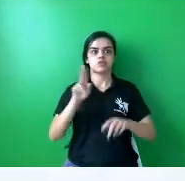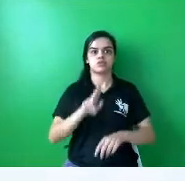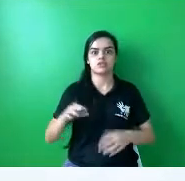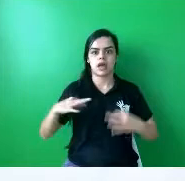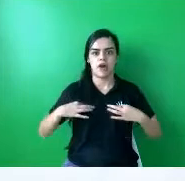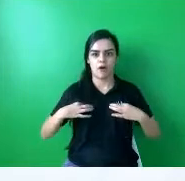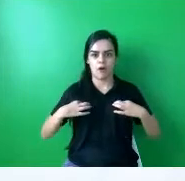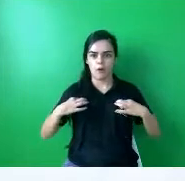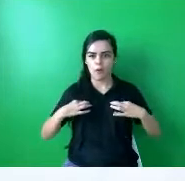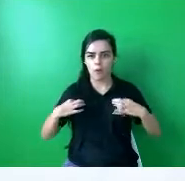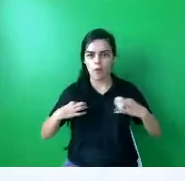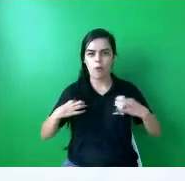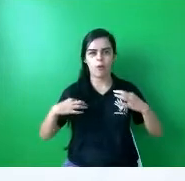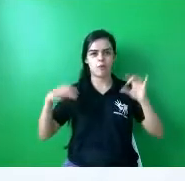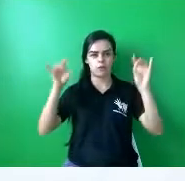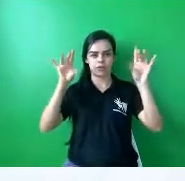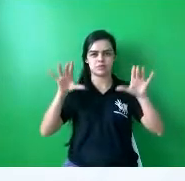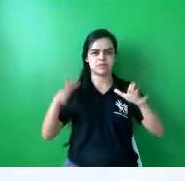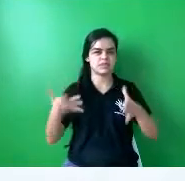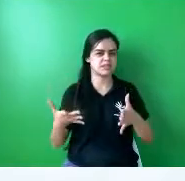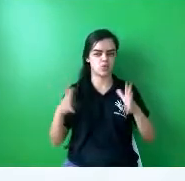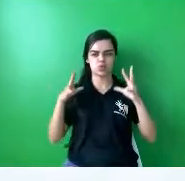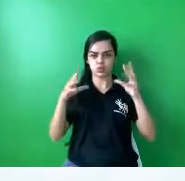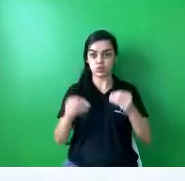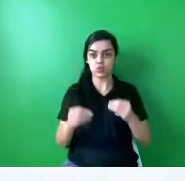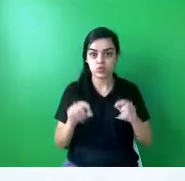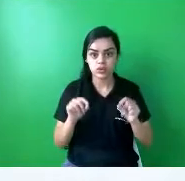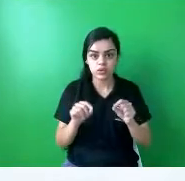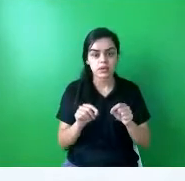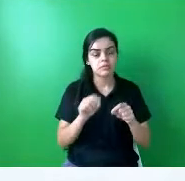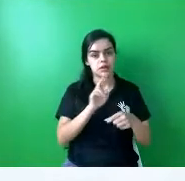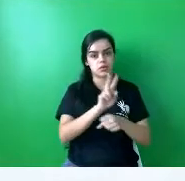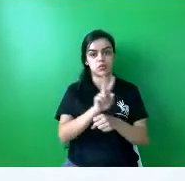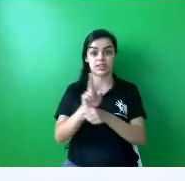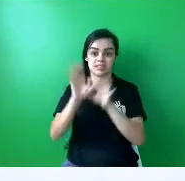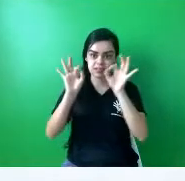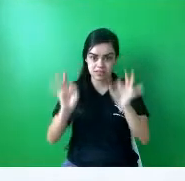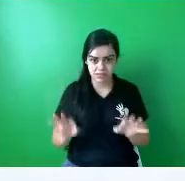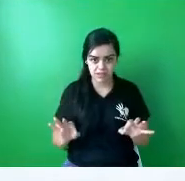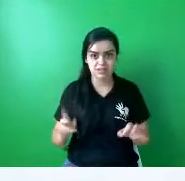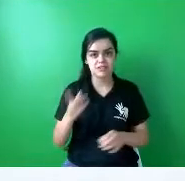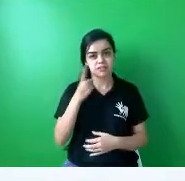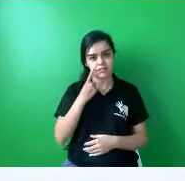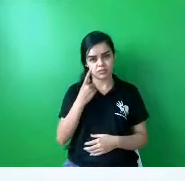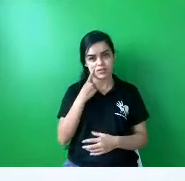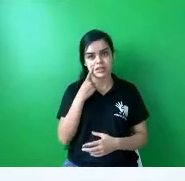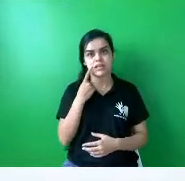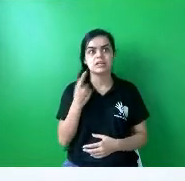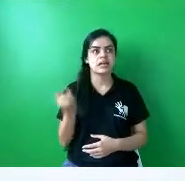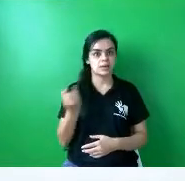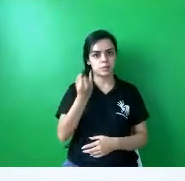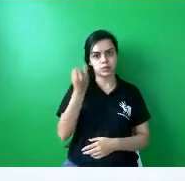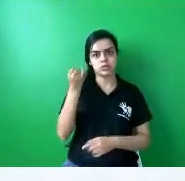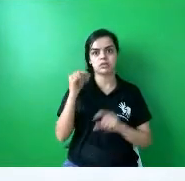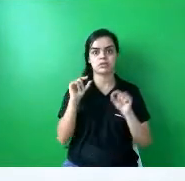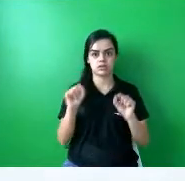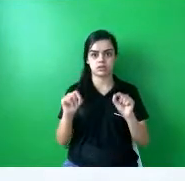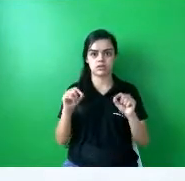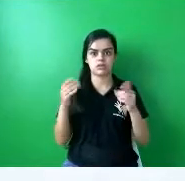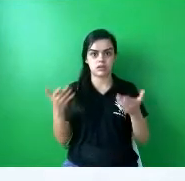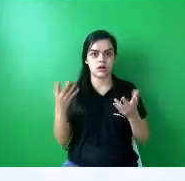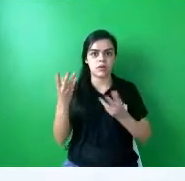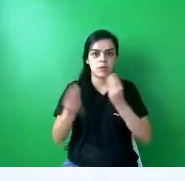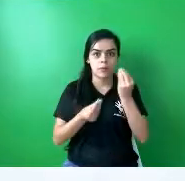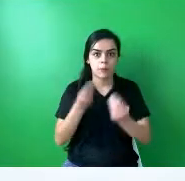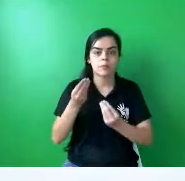roupas especiais, bota, tudo para poder fazer esse procedimento lá. Então, você vê que o quanto é importante e o